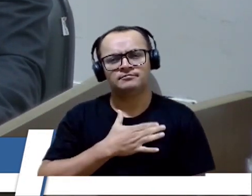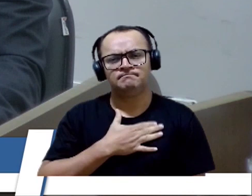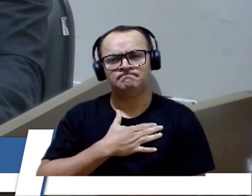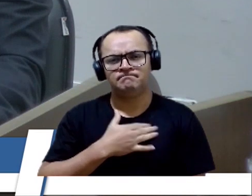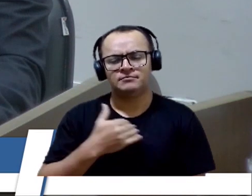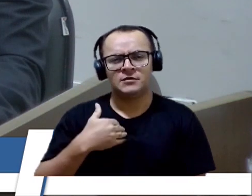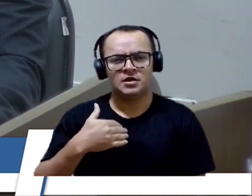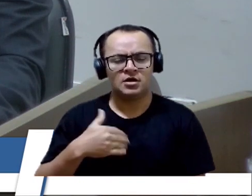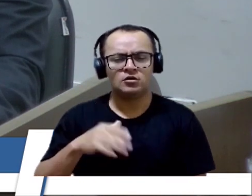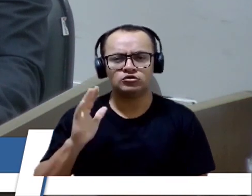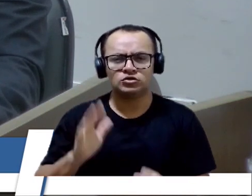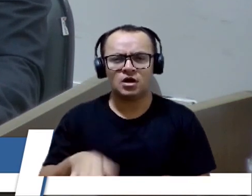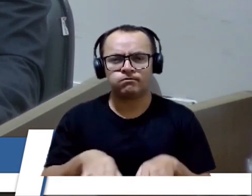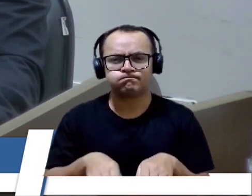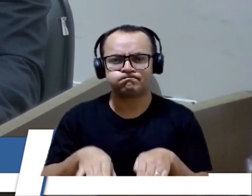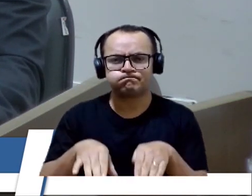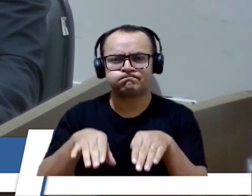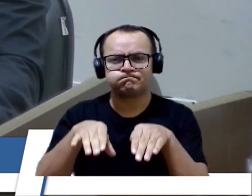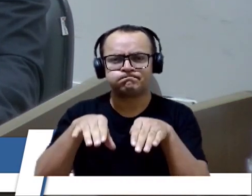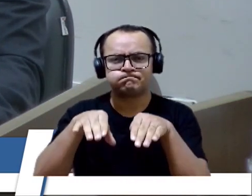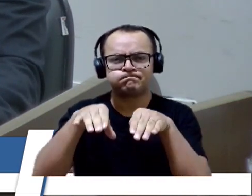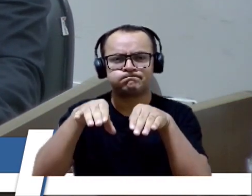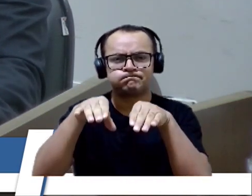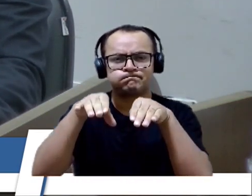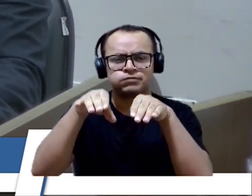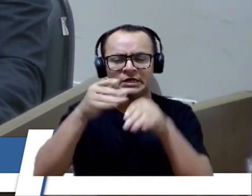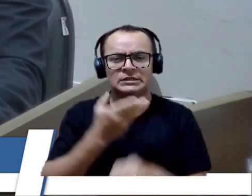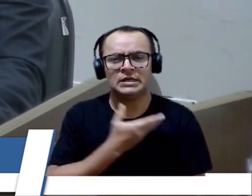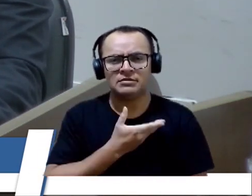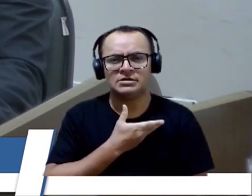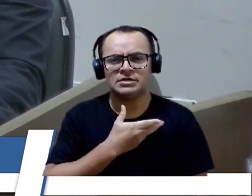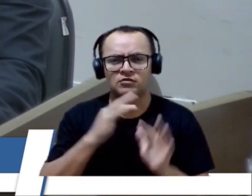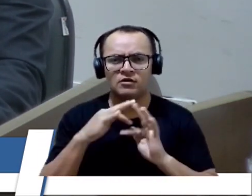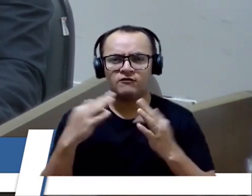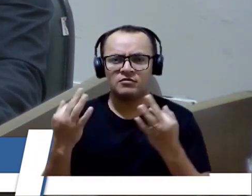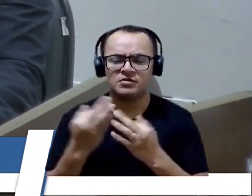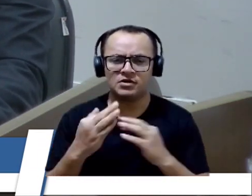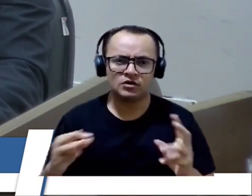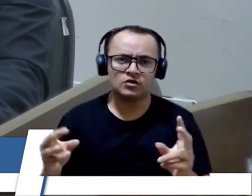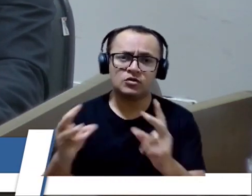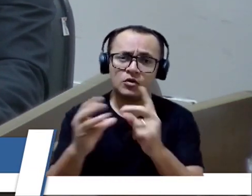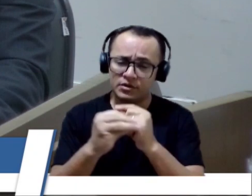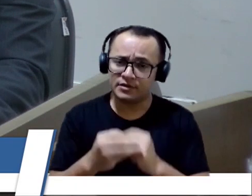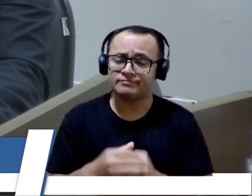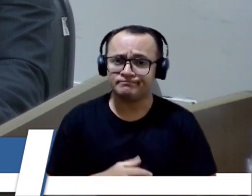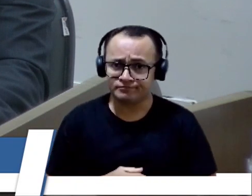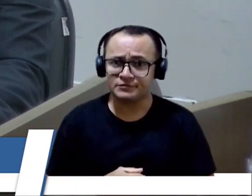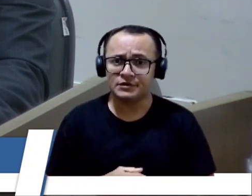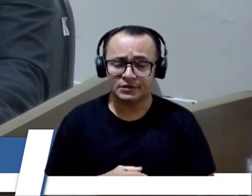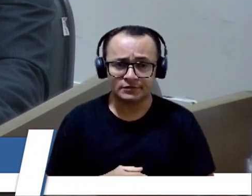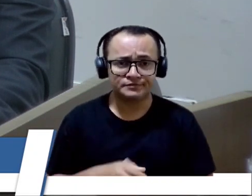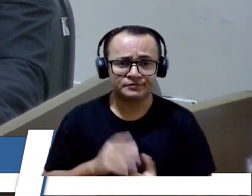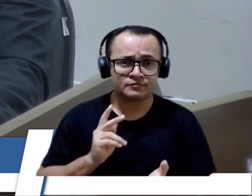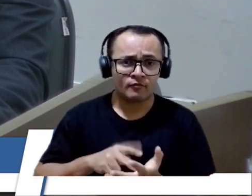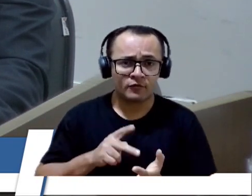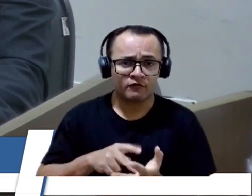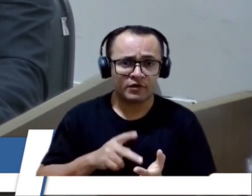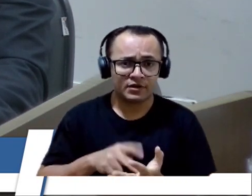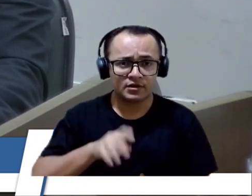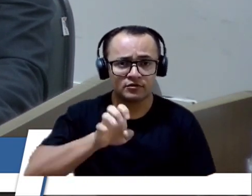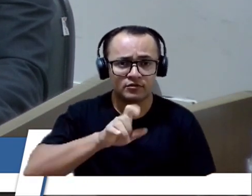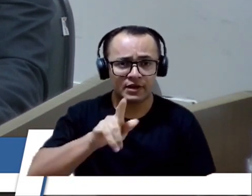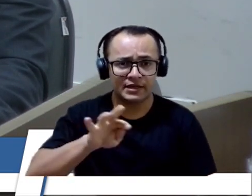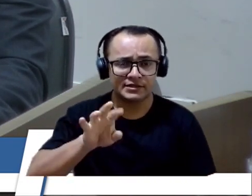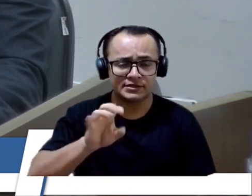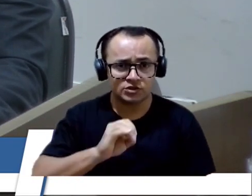muito fraterna e de amizade com toda a família dele. E realmente o Ézio, ele é